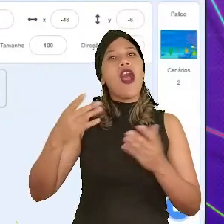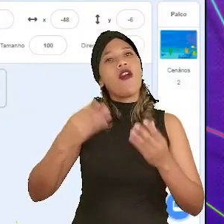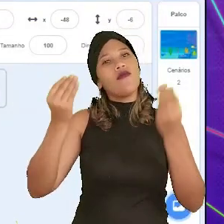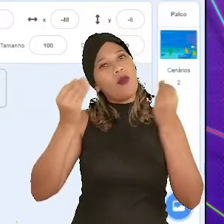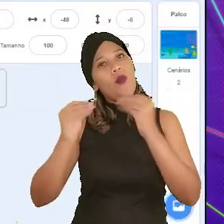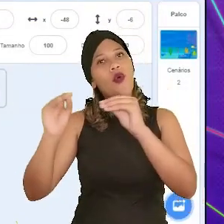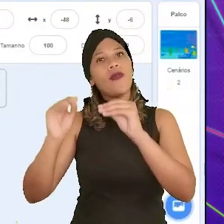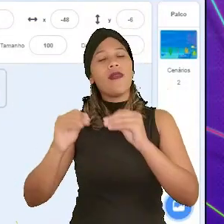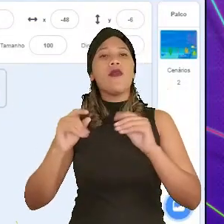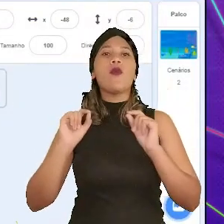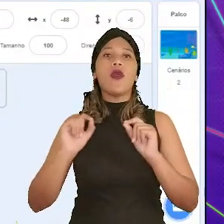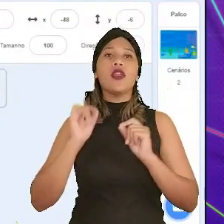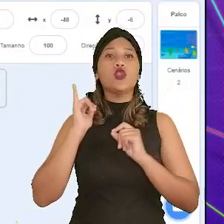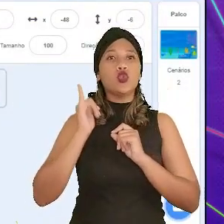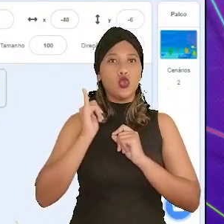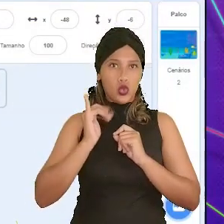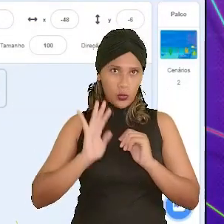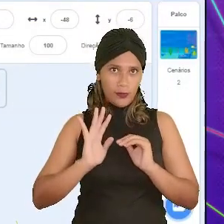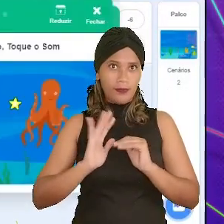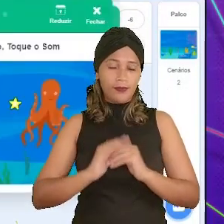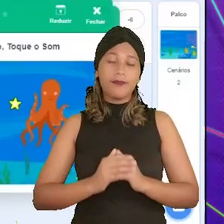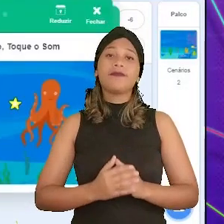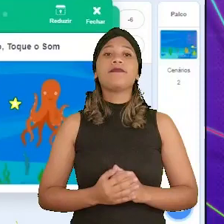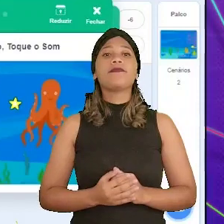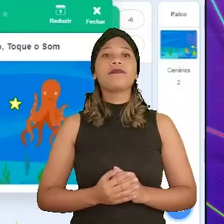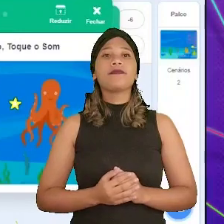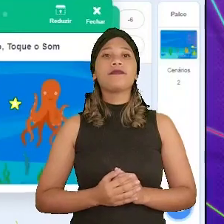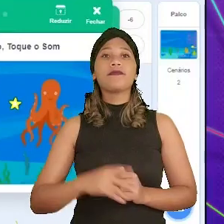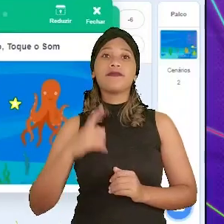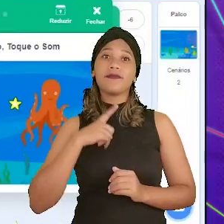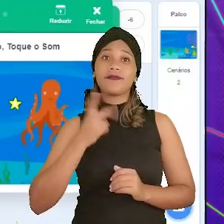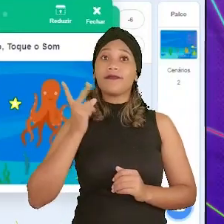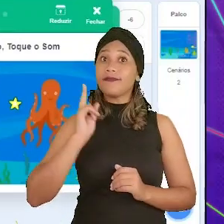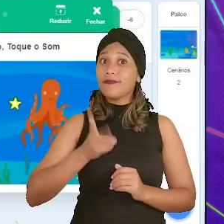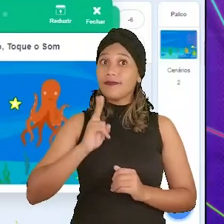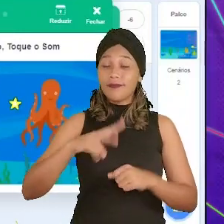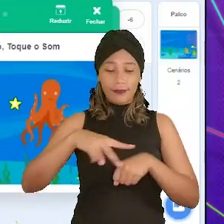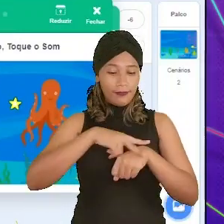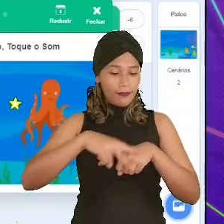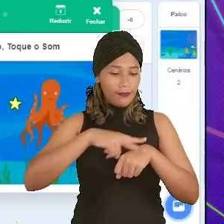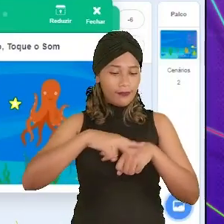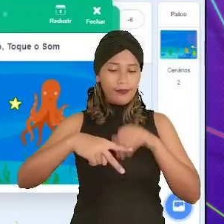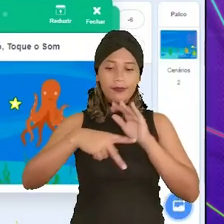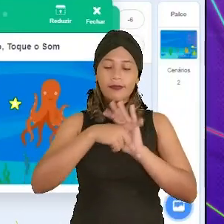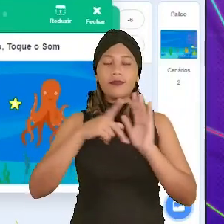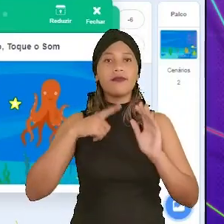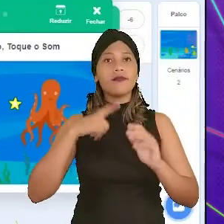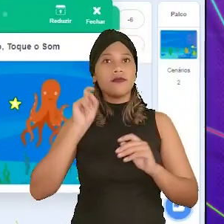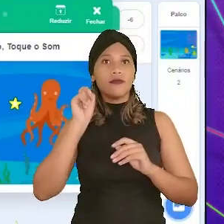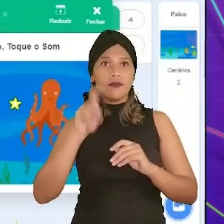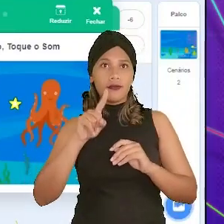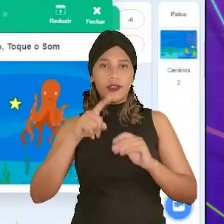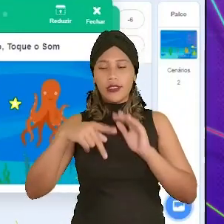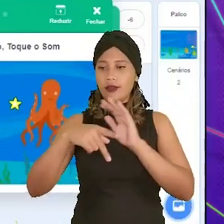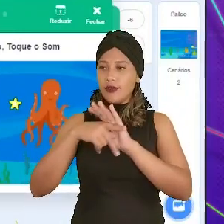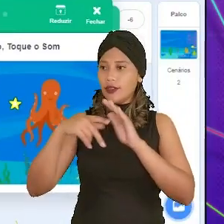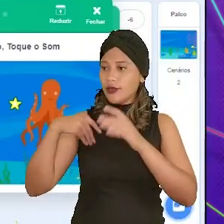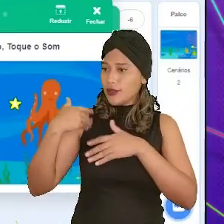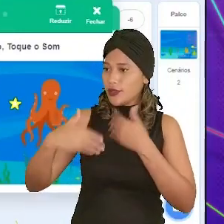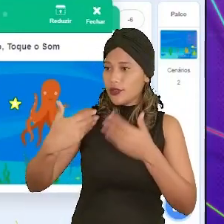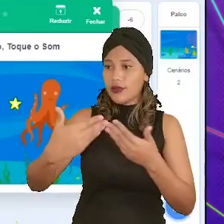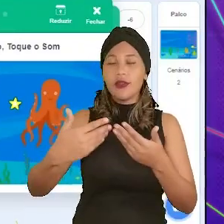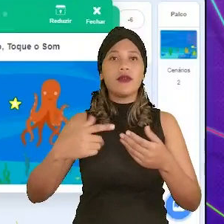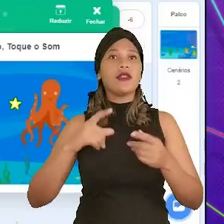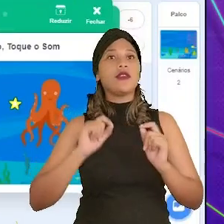agora vamos adicionar alguns blocos de instruções, sendo eles sempre quando a bandeira verde for clicada,